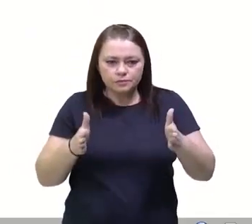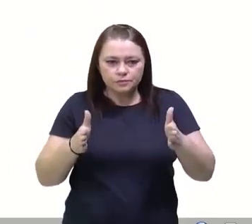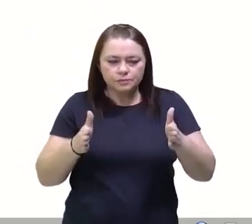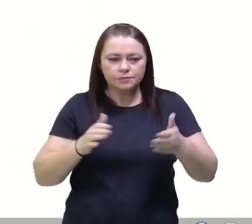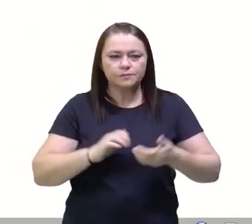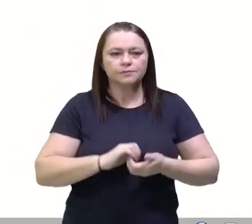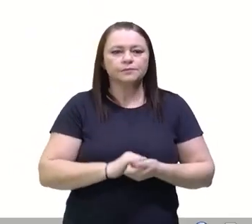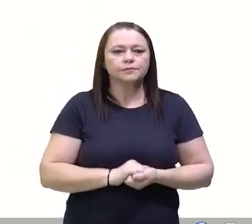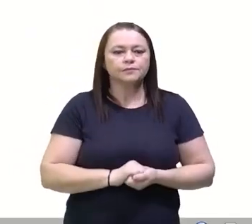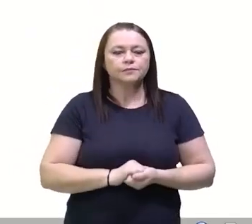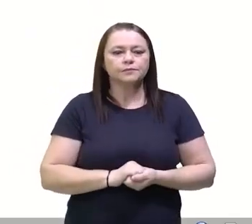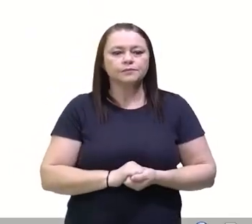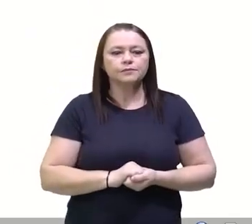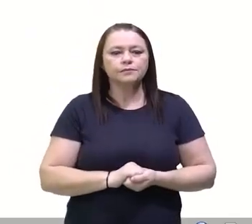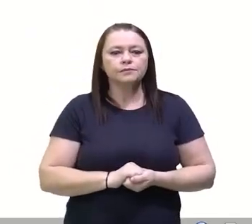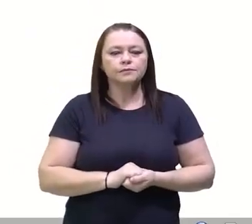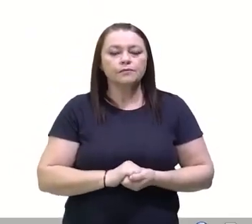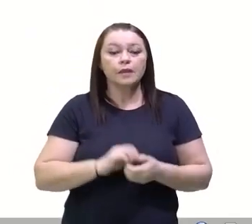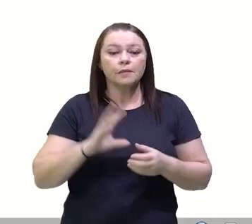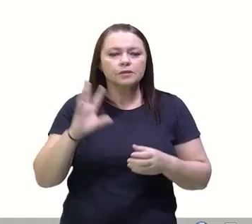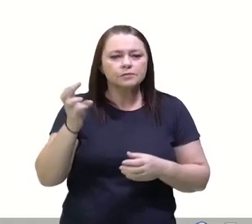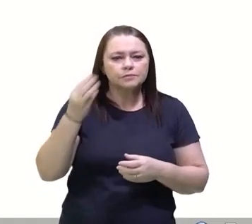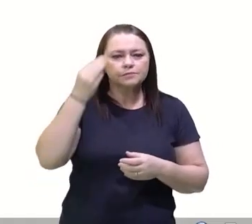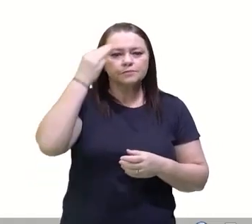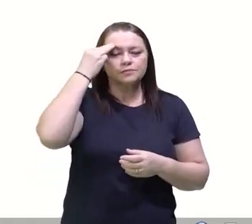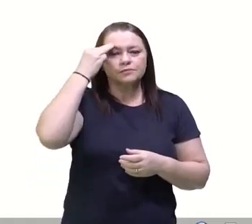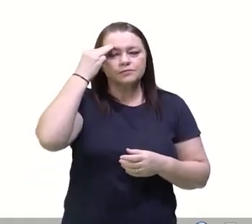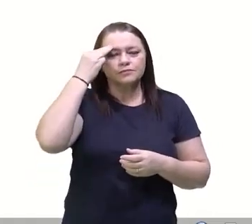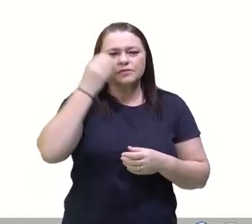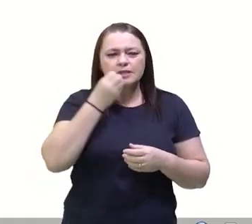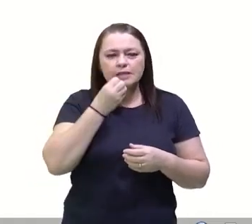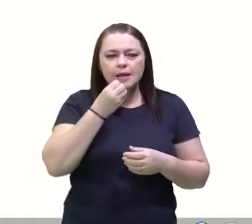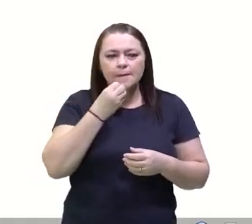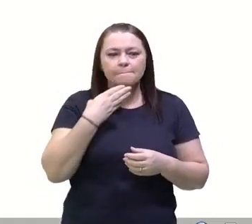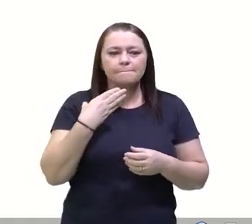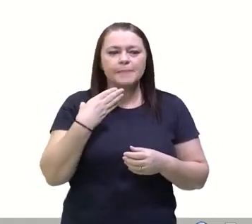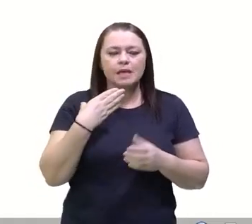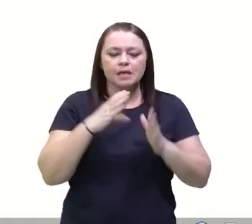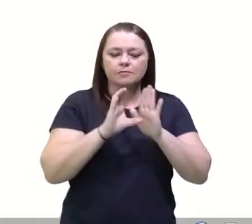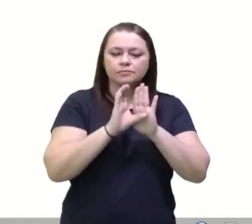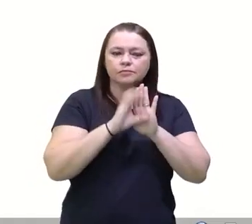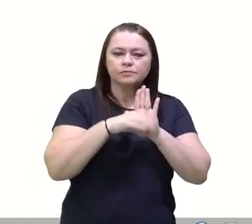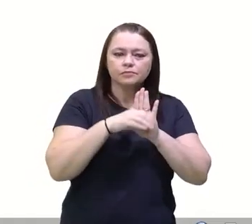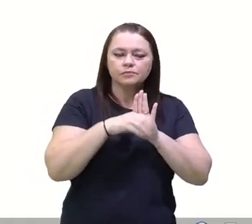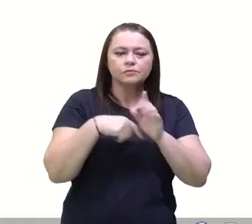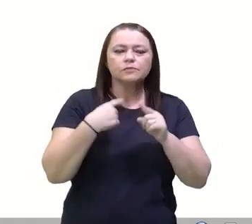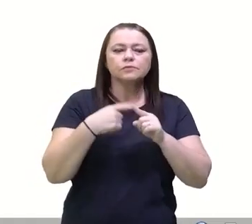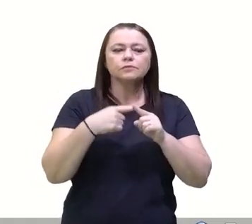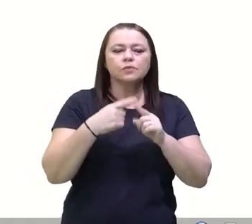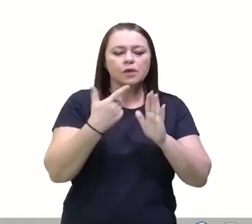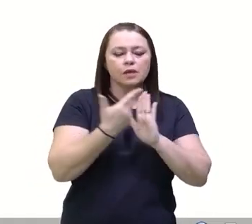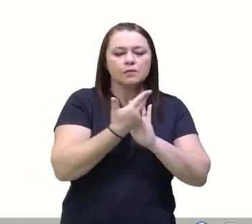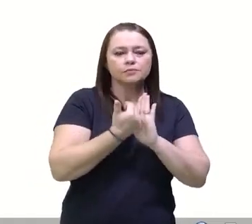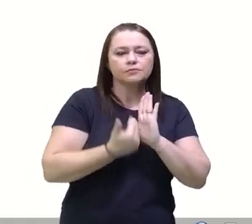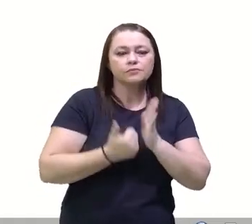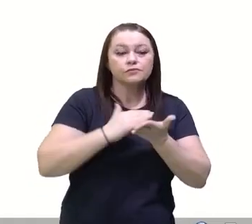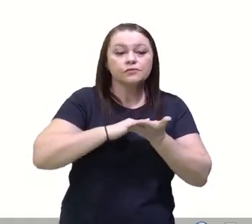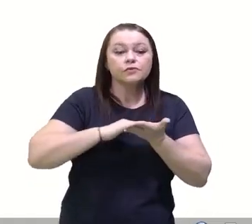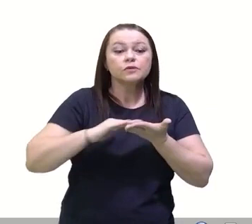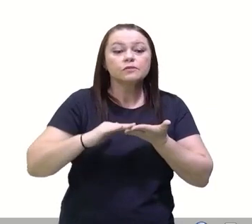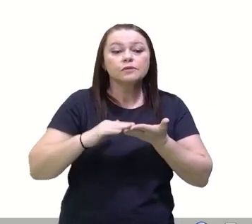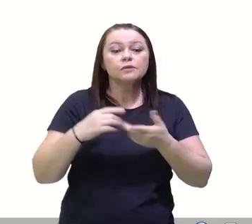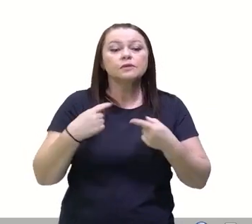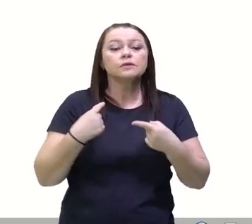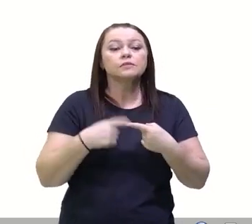planas? Para nós fixarmos bem esse conteúdo. Elas são chamadas de figuras planas. Por quê? Porque elas